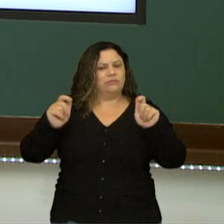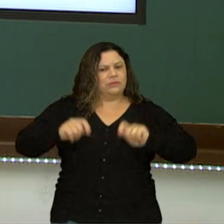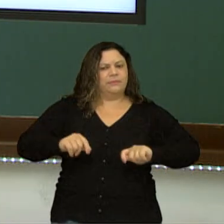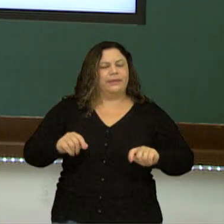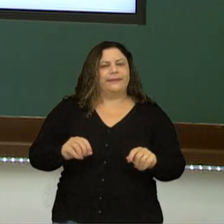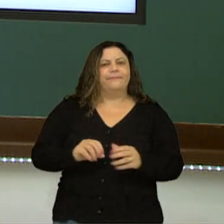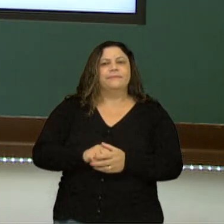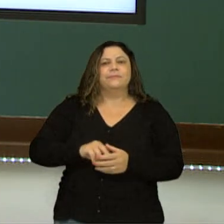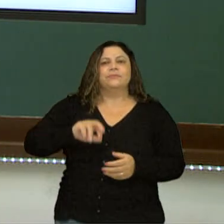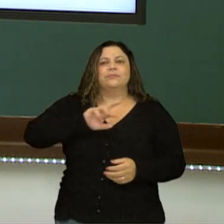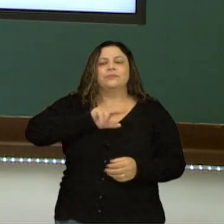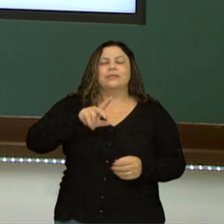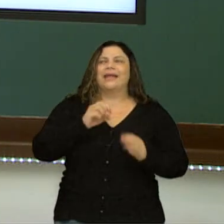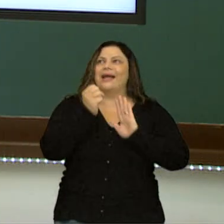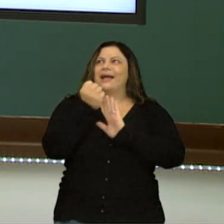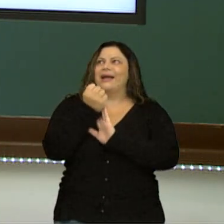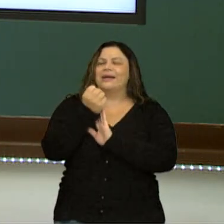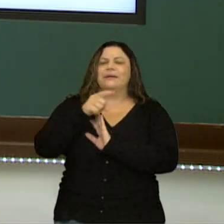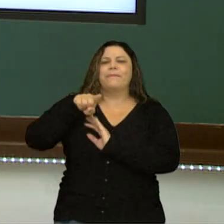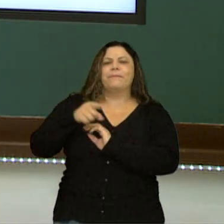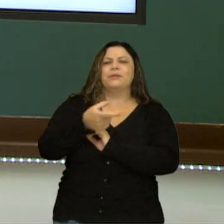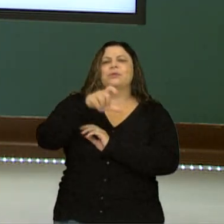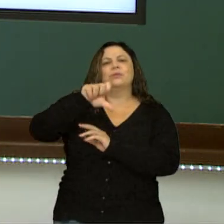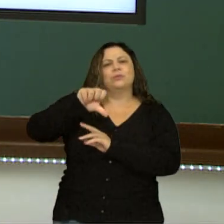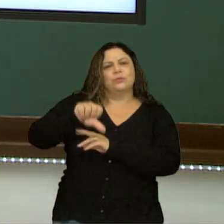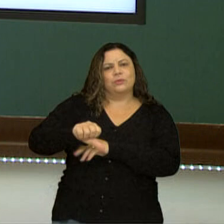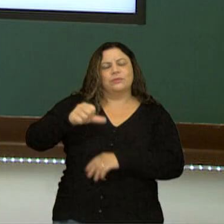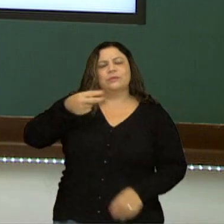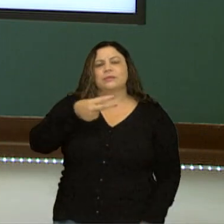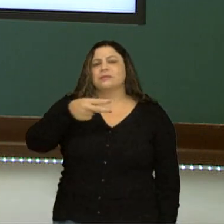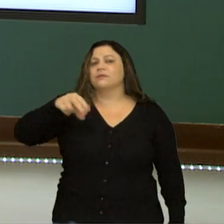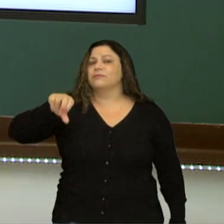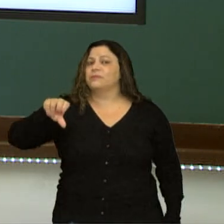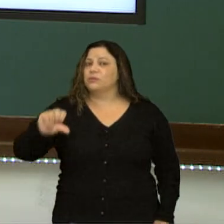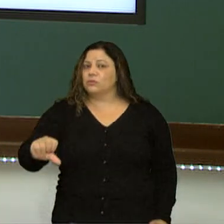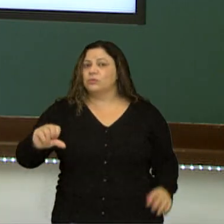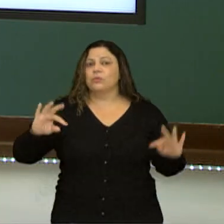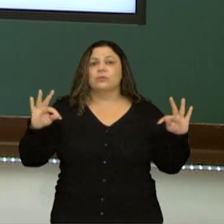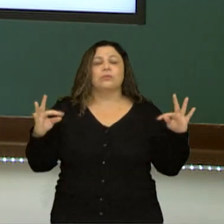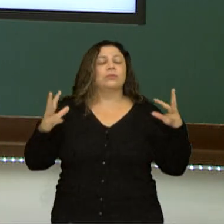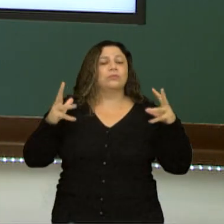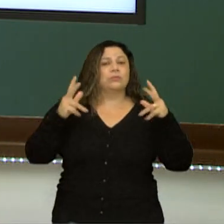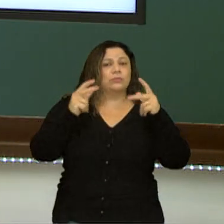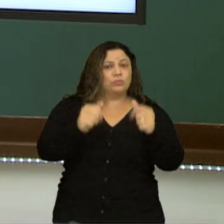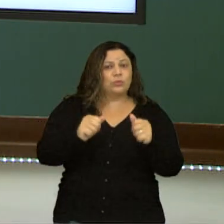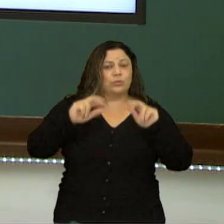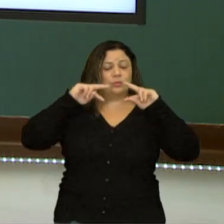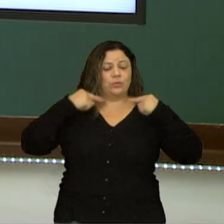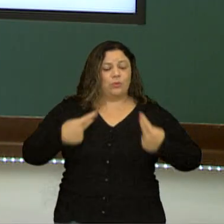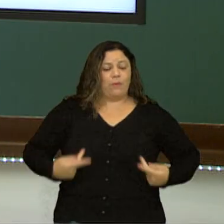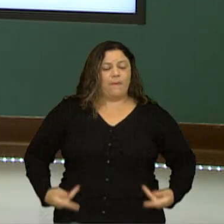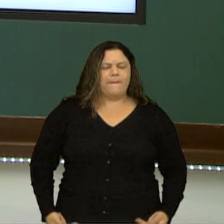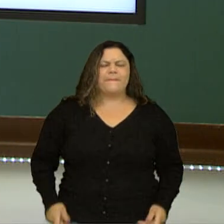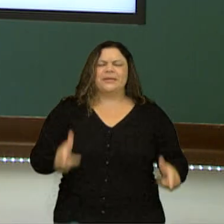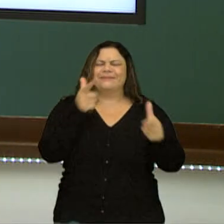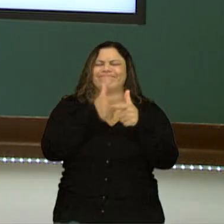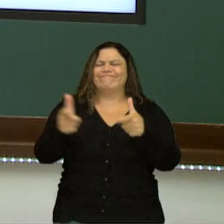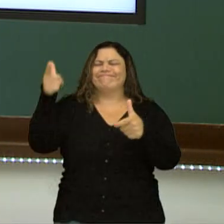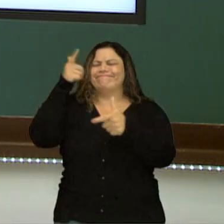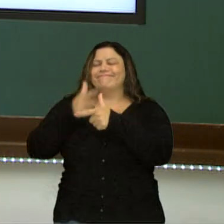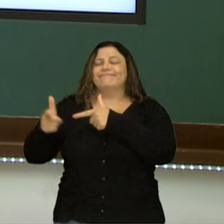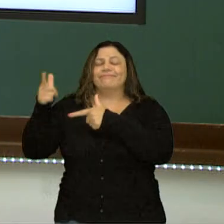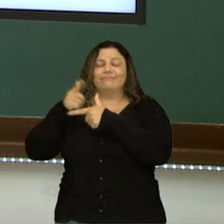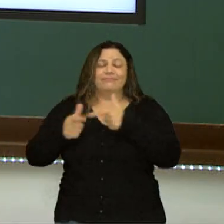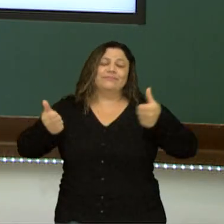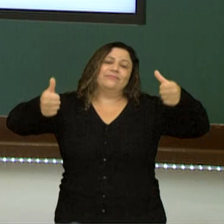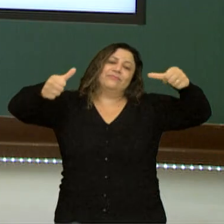de 29, 1929 ali, então que levou toda a humanidade com uma série de problemas